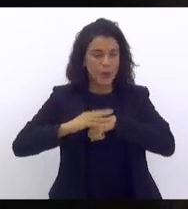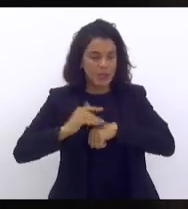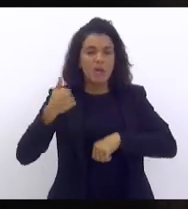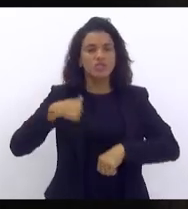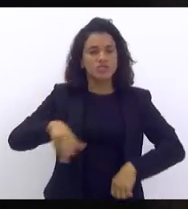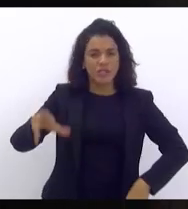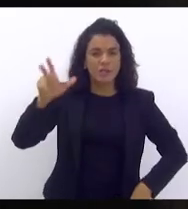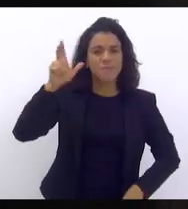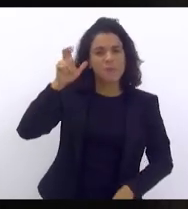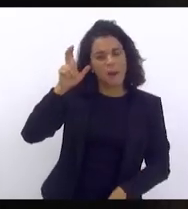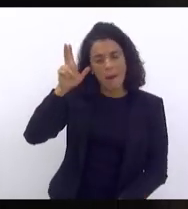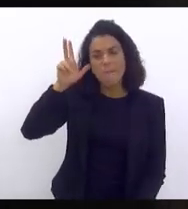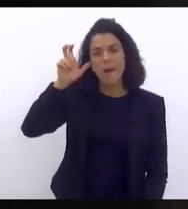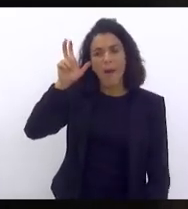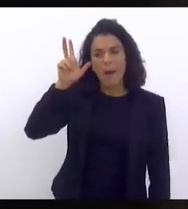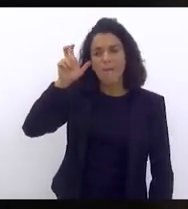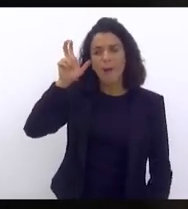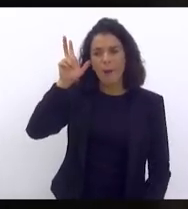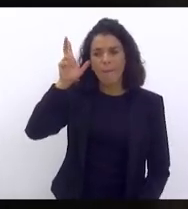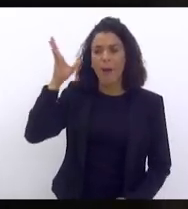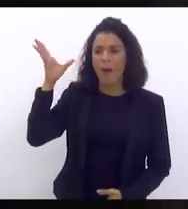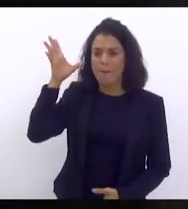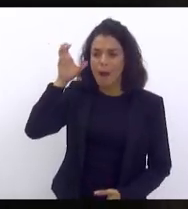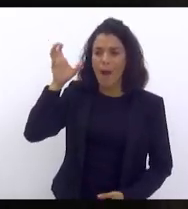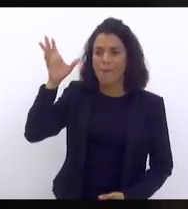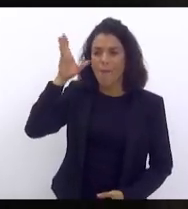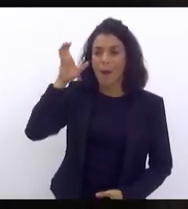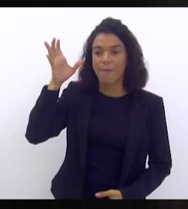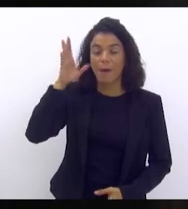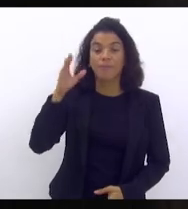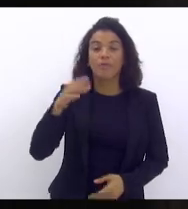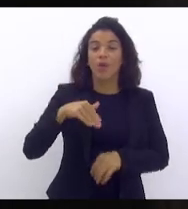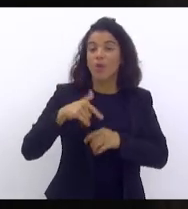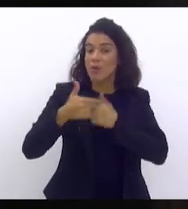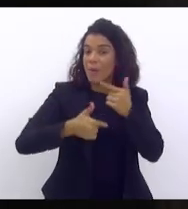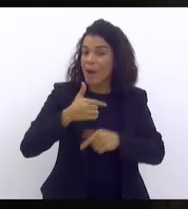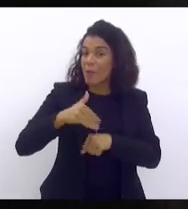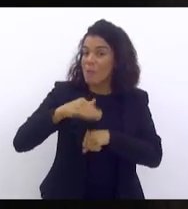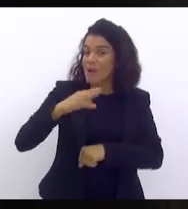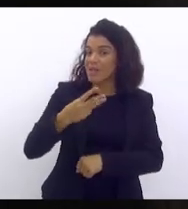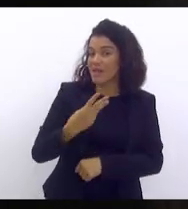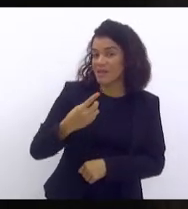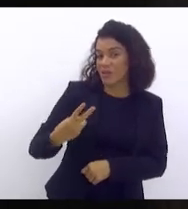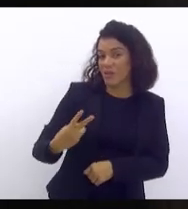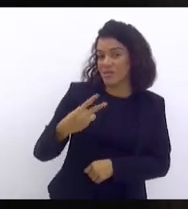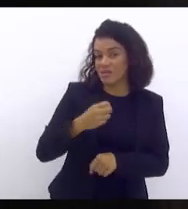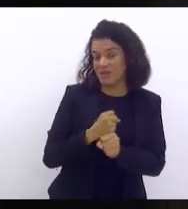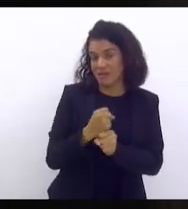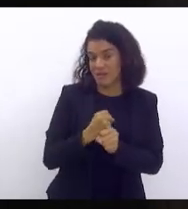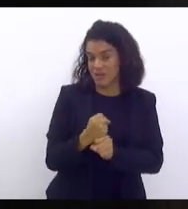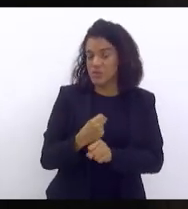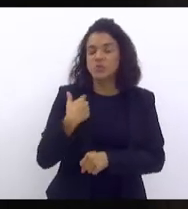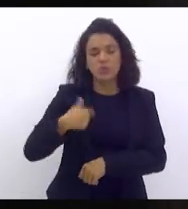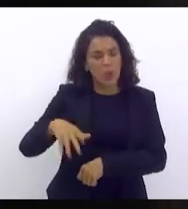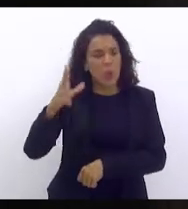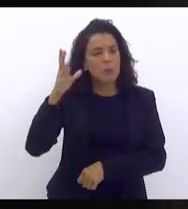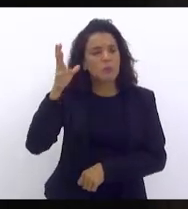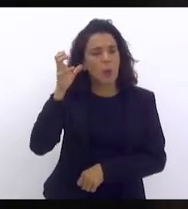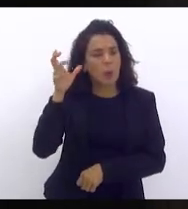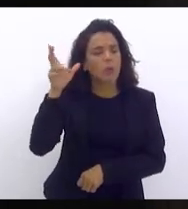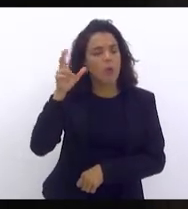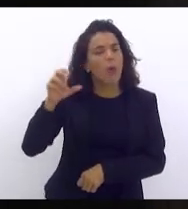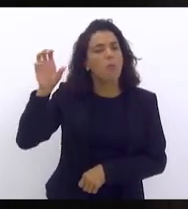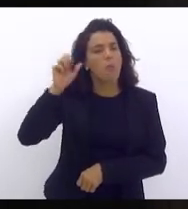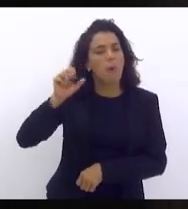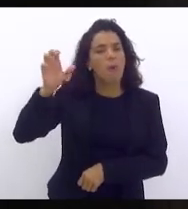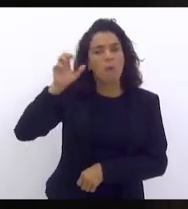o maior carinho, porque eu estou há mais de 32 anos nesse serviço e sempre soube escutar com o maior carinho, e sei